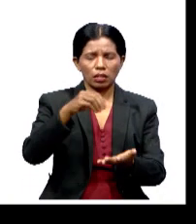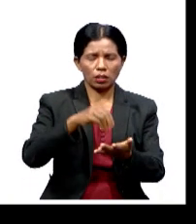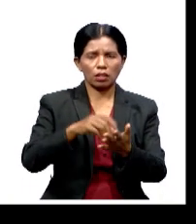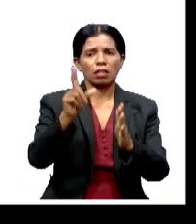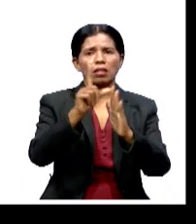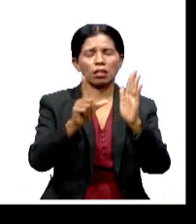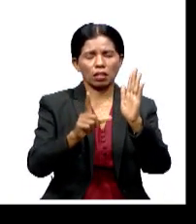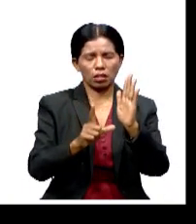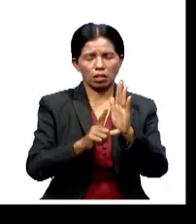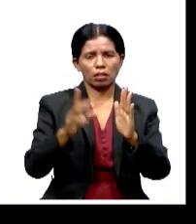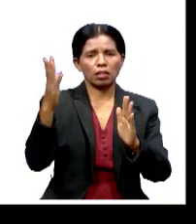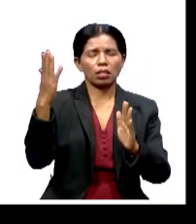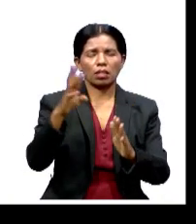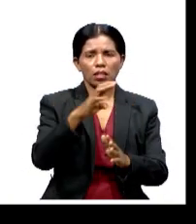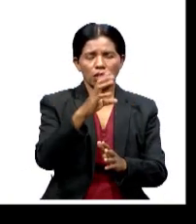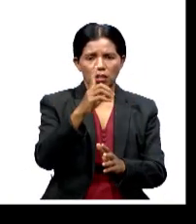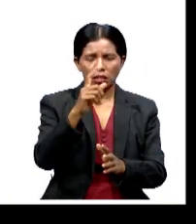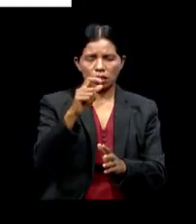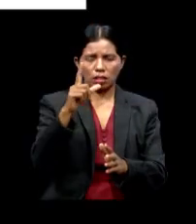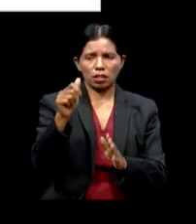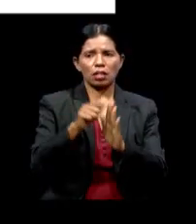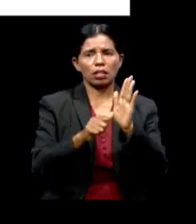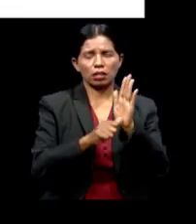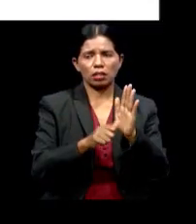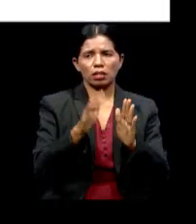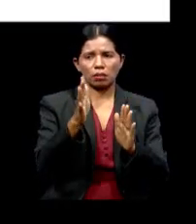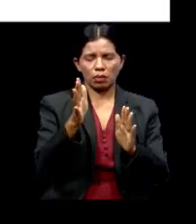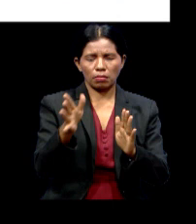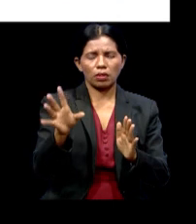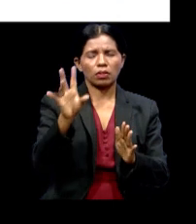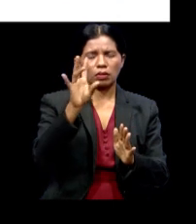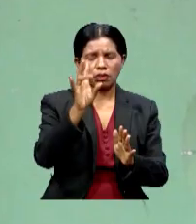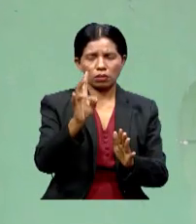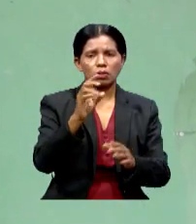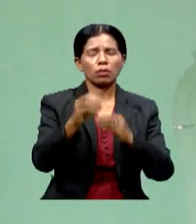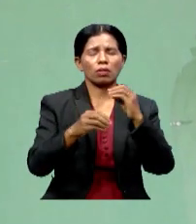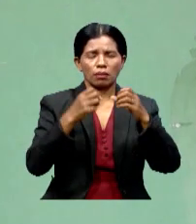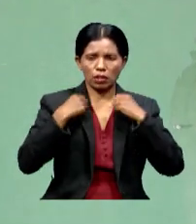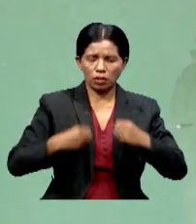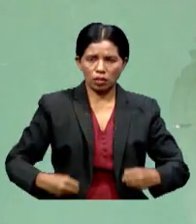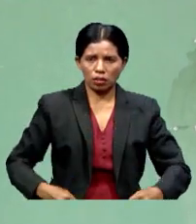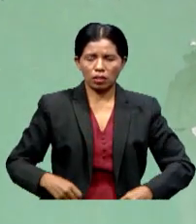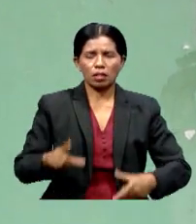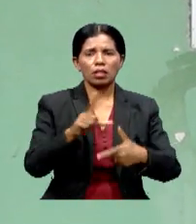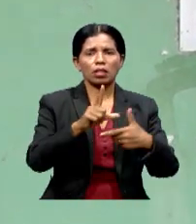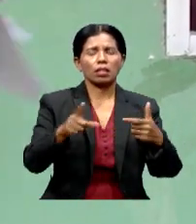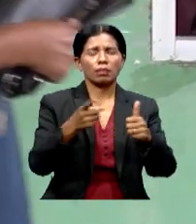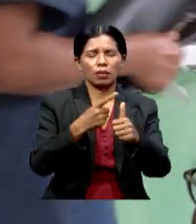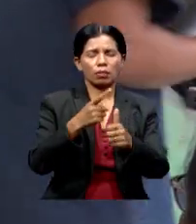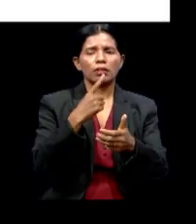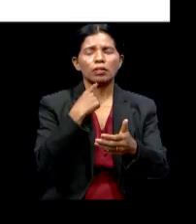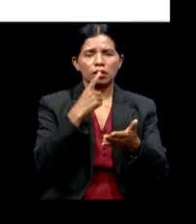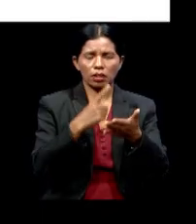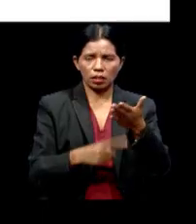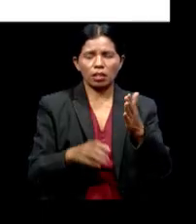lei e na Constituição RDTL, artigo 5º recinhito com a base saúde, a linha da Hulu Catete,